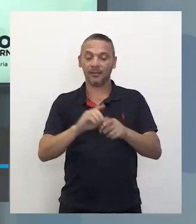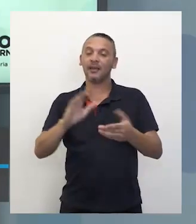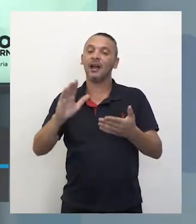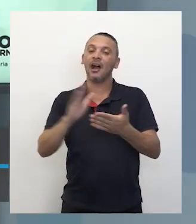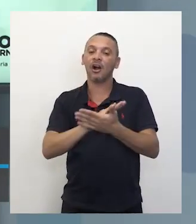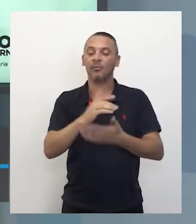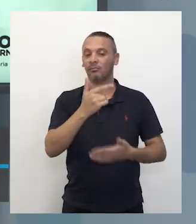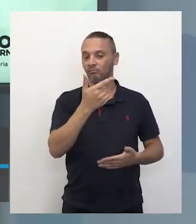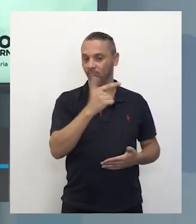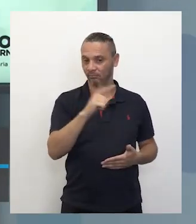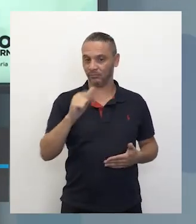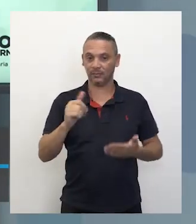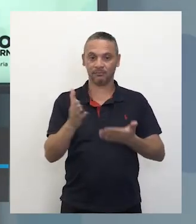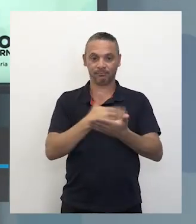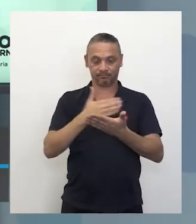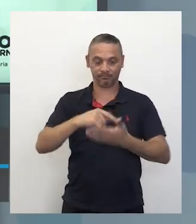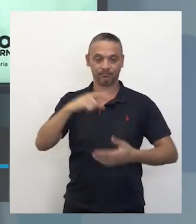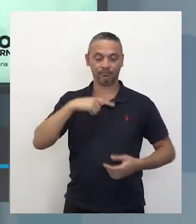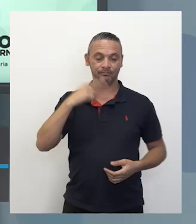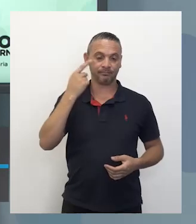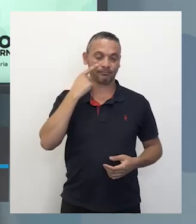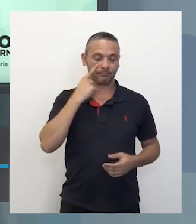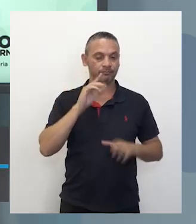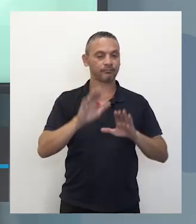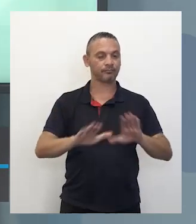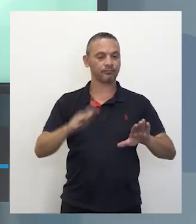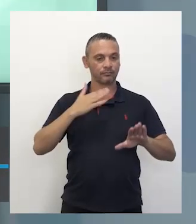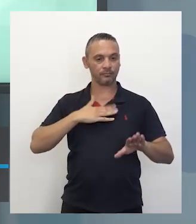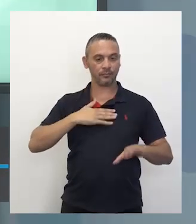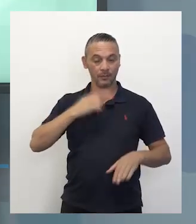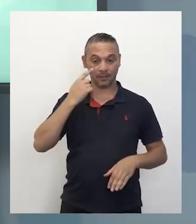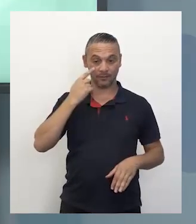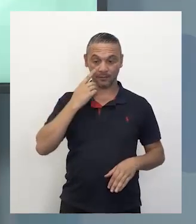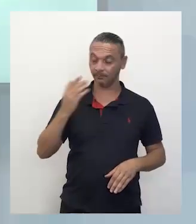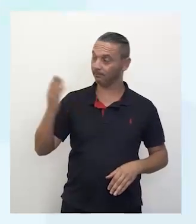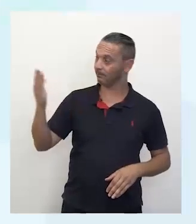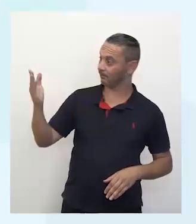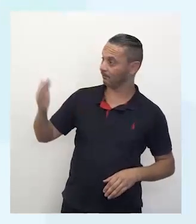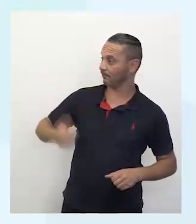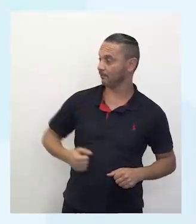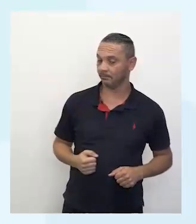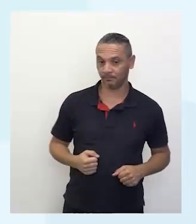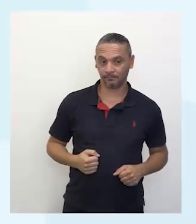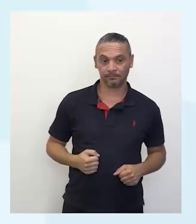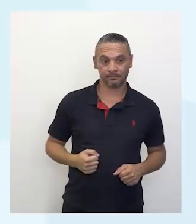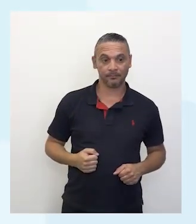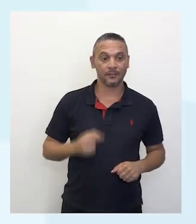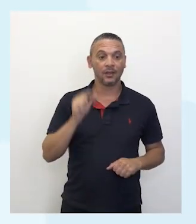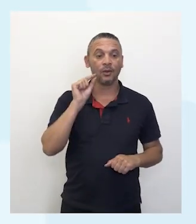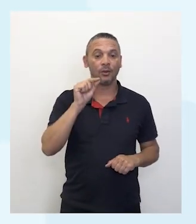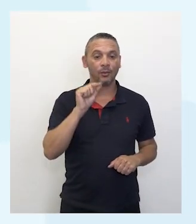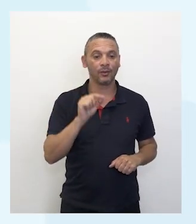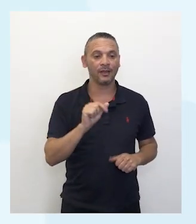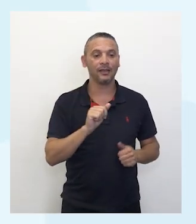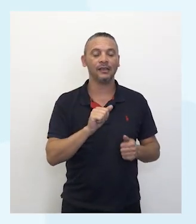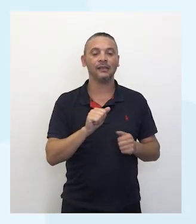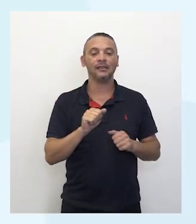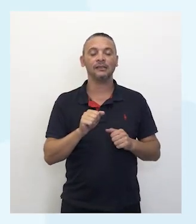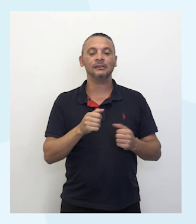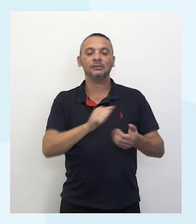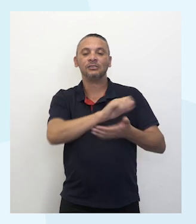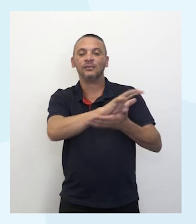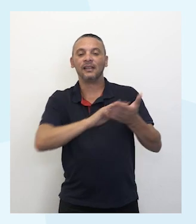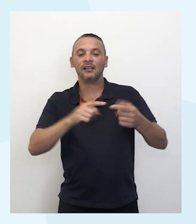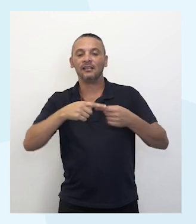estão, mas a gente vai pôr no caderno, tá certo? Vamos passar bem devagar. Eu vou mostrar aqui na telinha para vocês, ó. A gente vai fazer uma sequência de atividades dessa